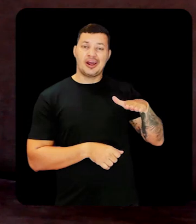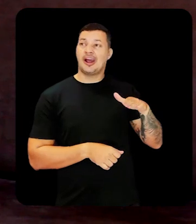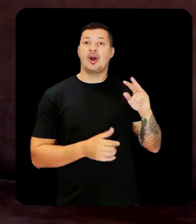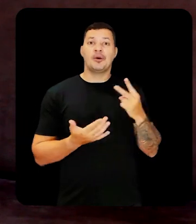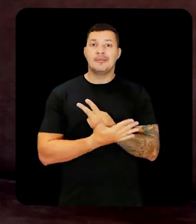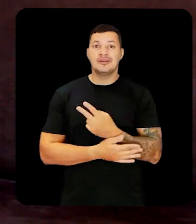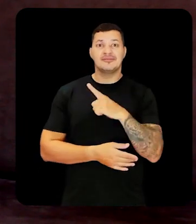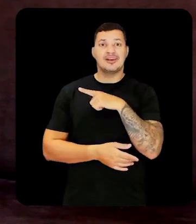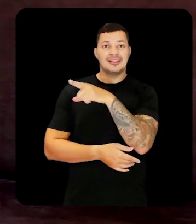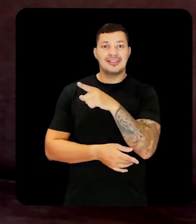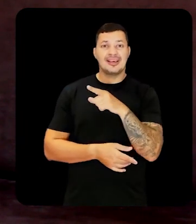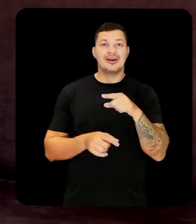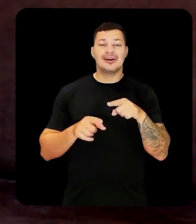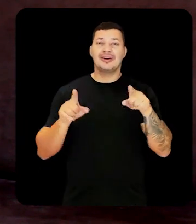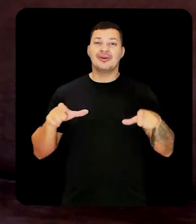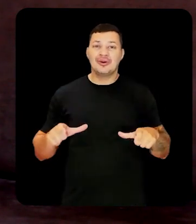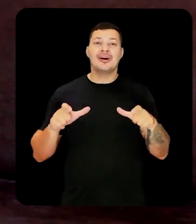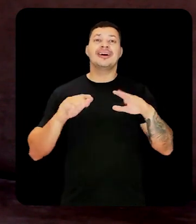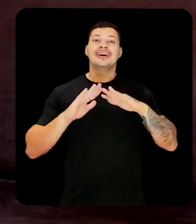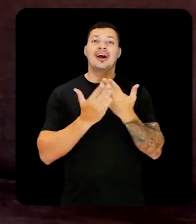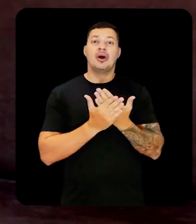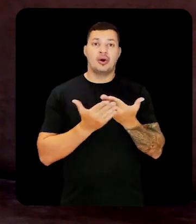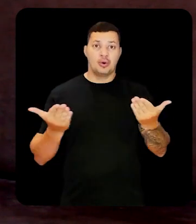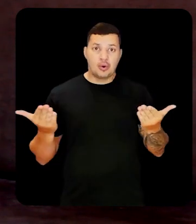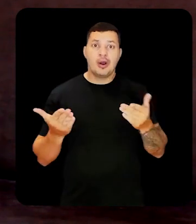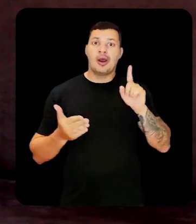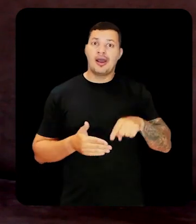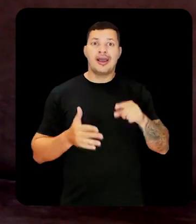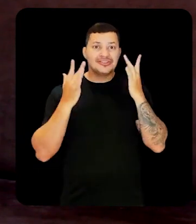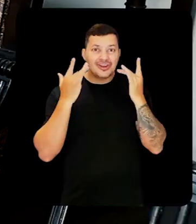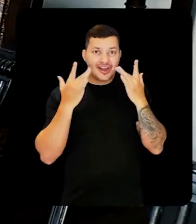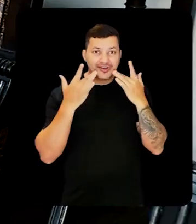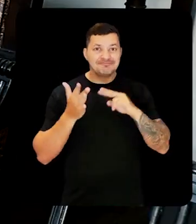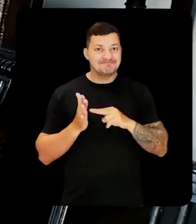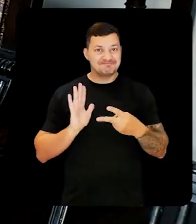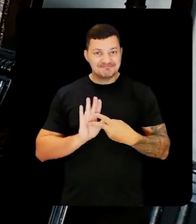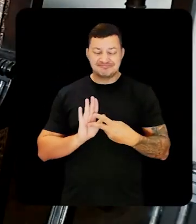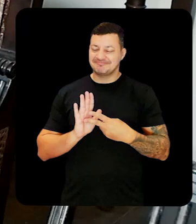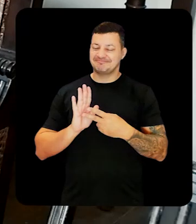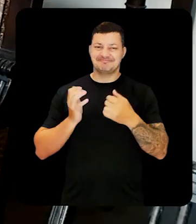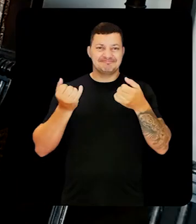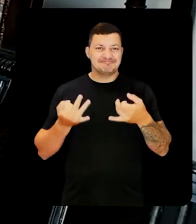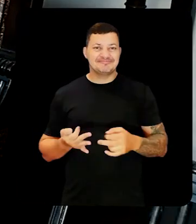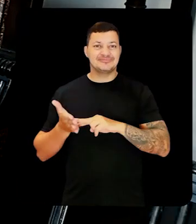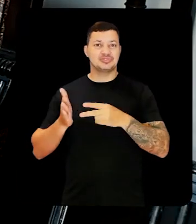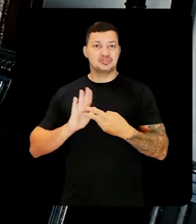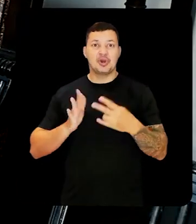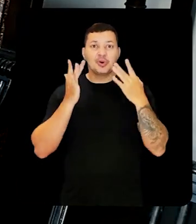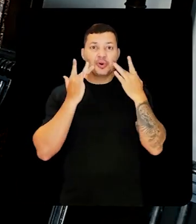assim, olha, vai ter uma pecinha engraçadinha na escola, que hoje é teatro. Em matéria de realizações teatrais,